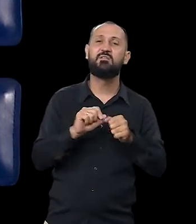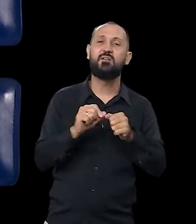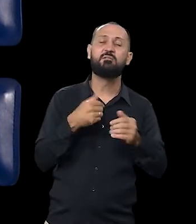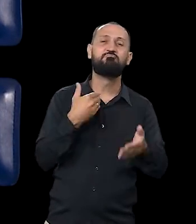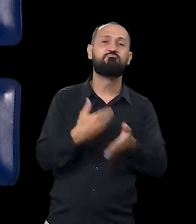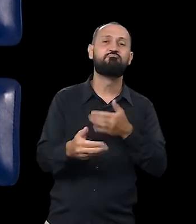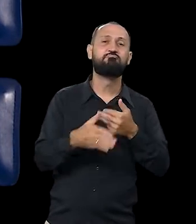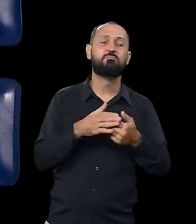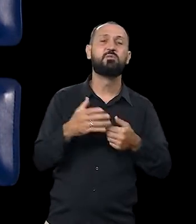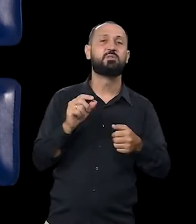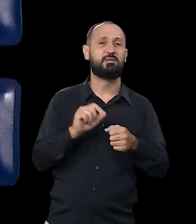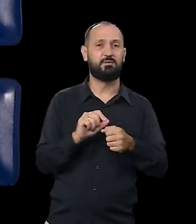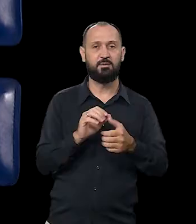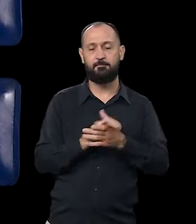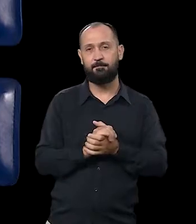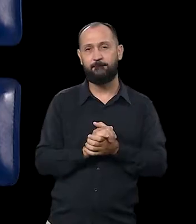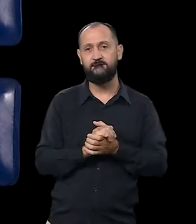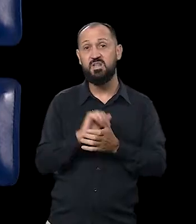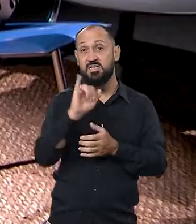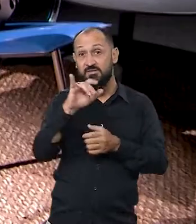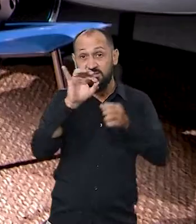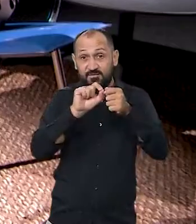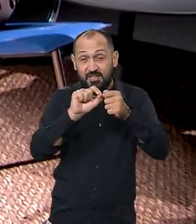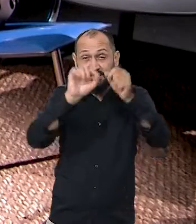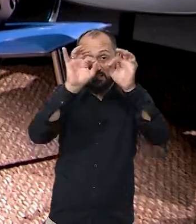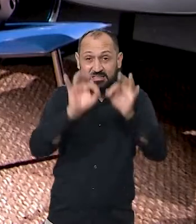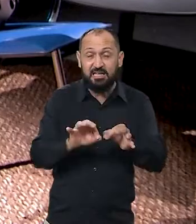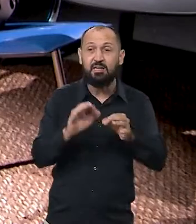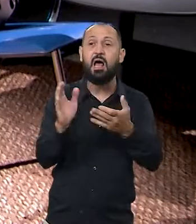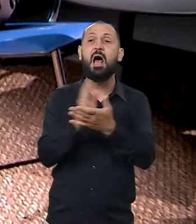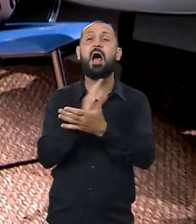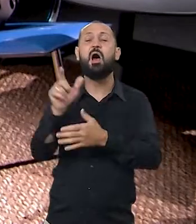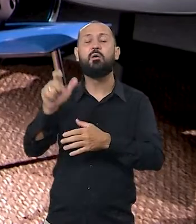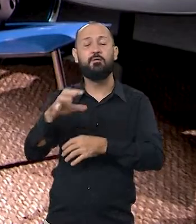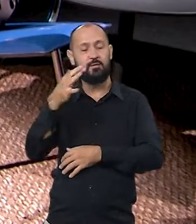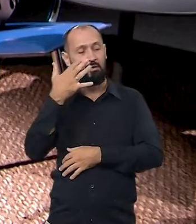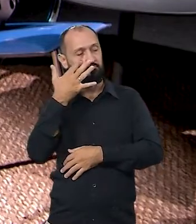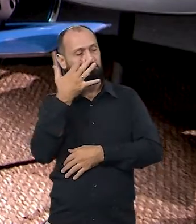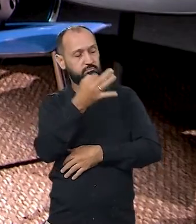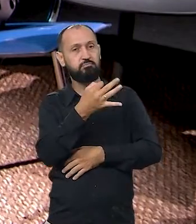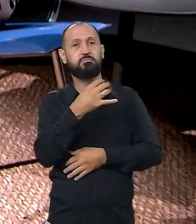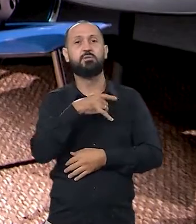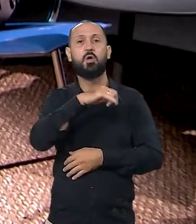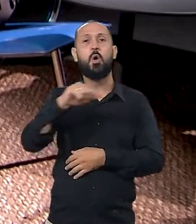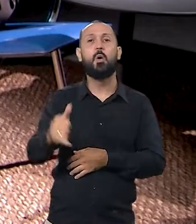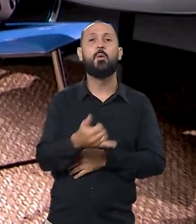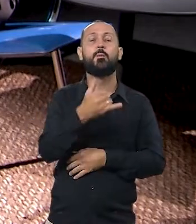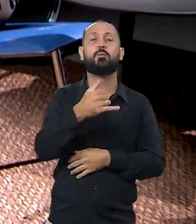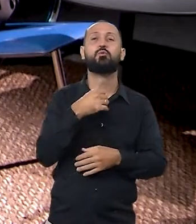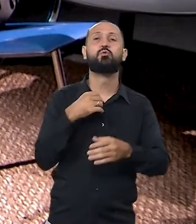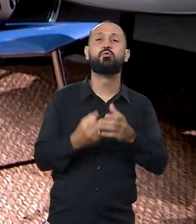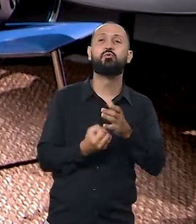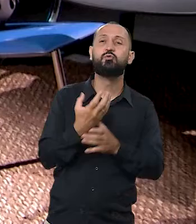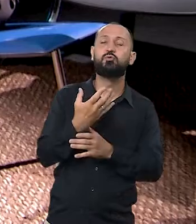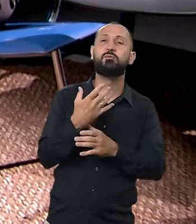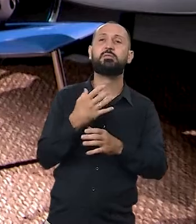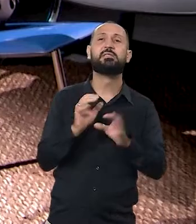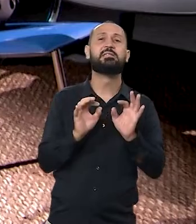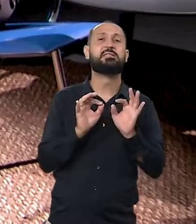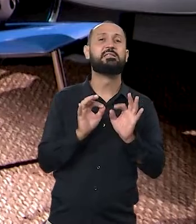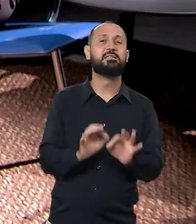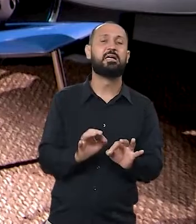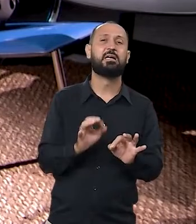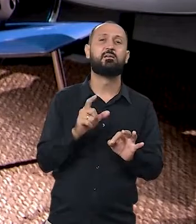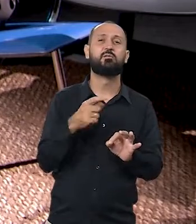independente do que você faz. E se você faz bem feito, alguém estará te observando. E as oportunidades, elas surgem